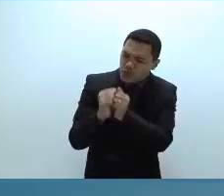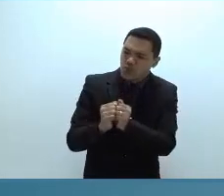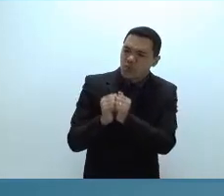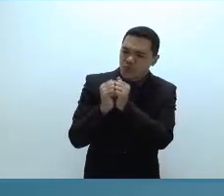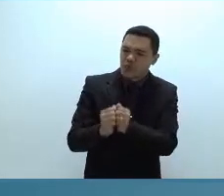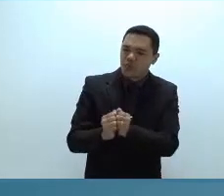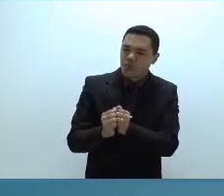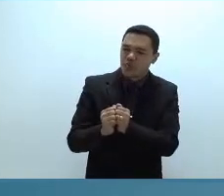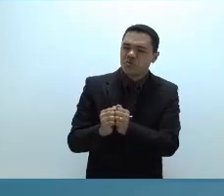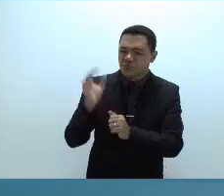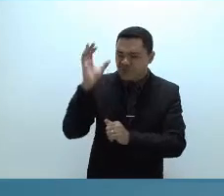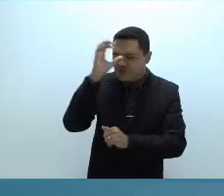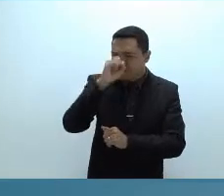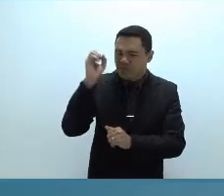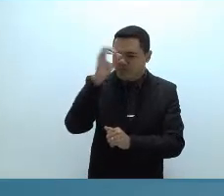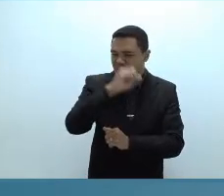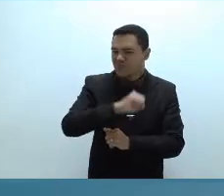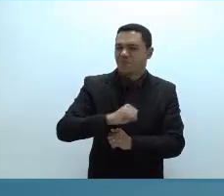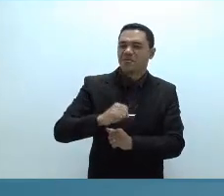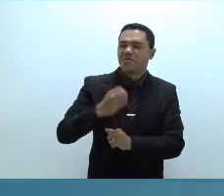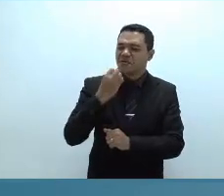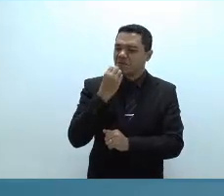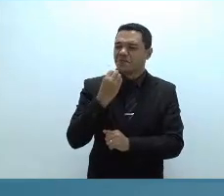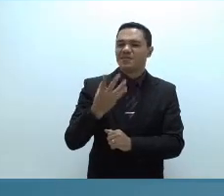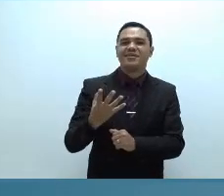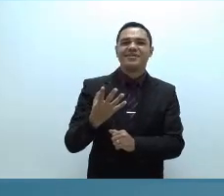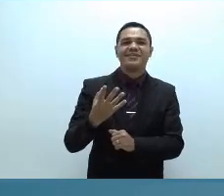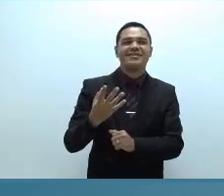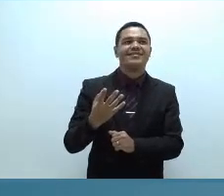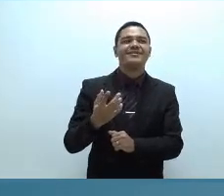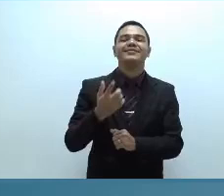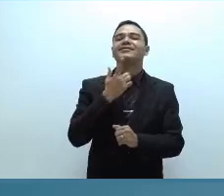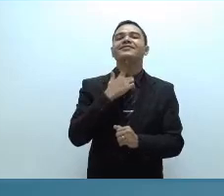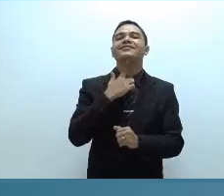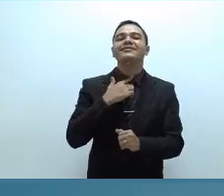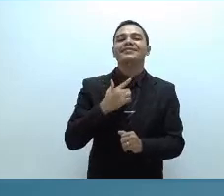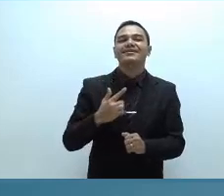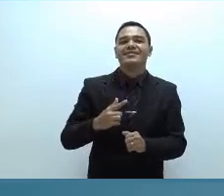maior maneira possível. Só que eu desejar feliz